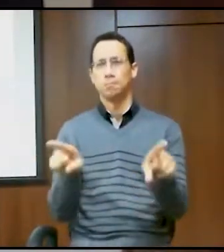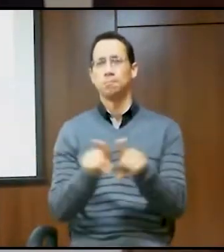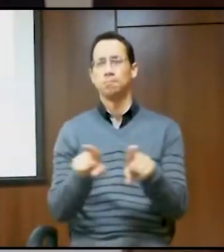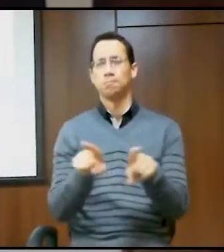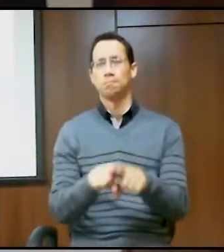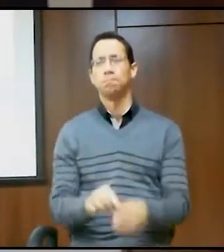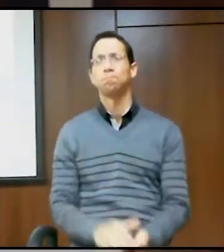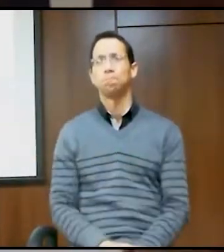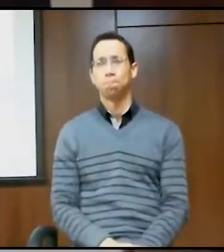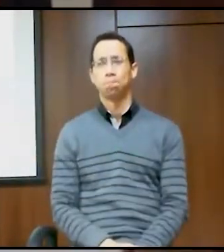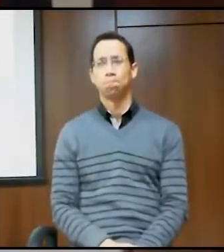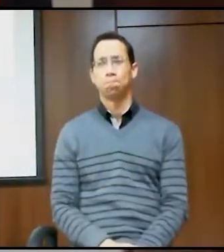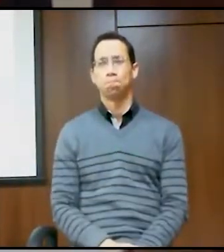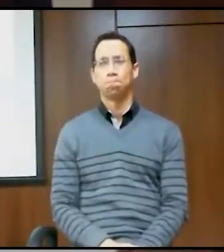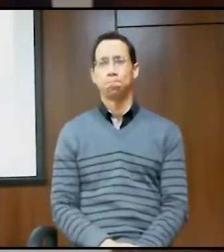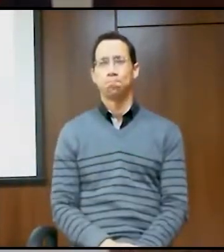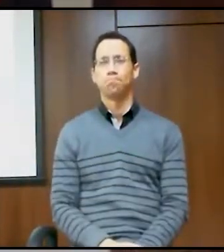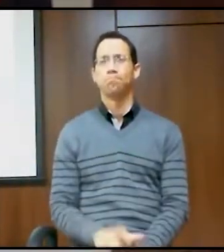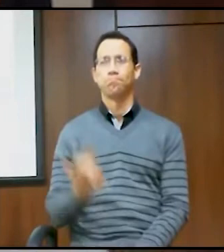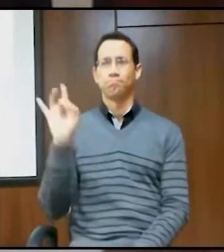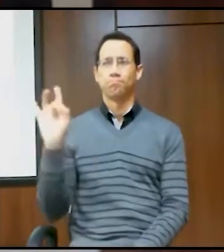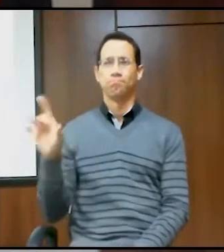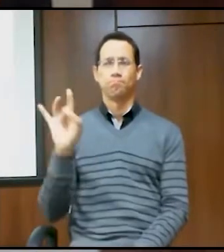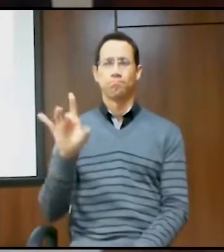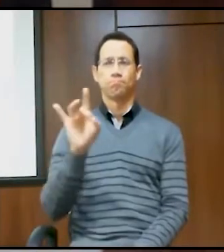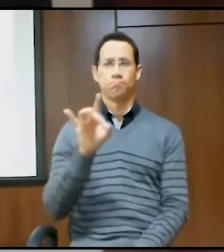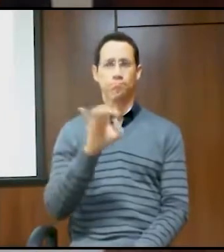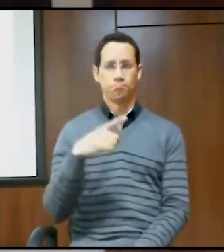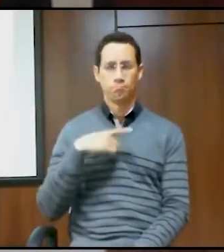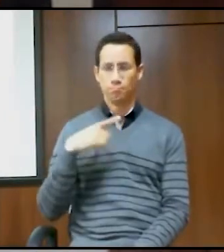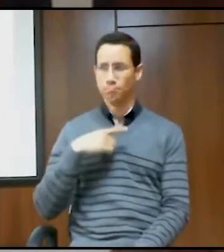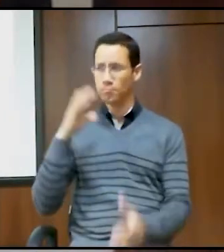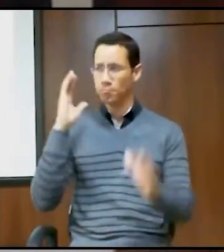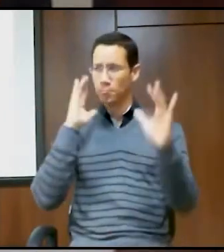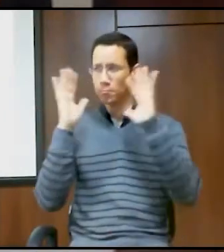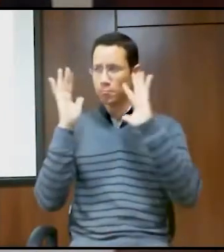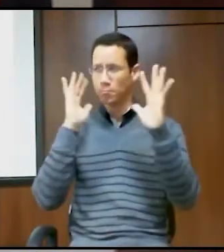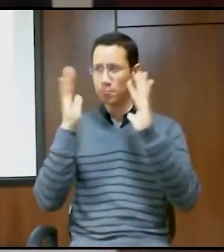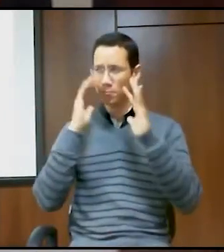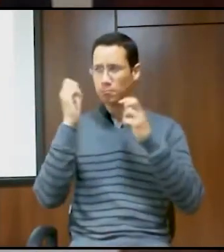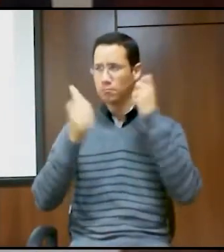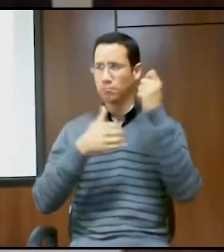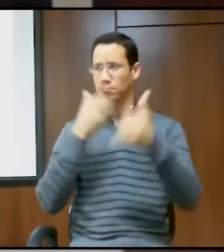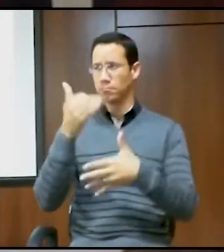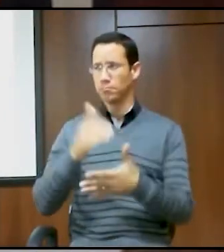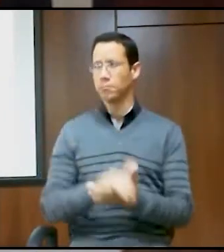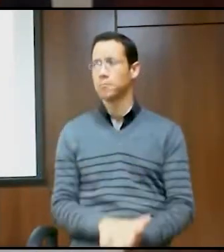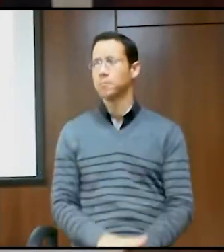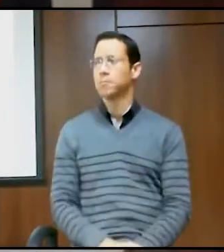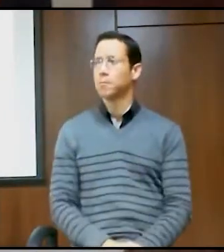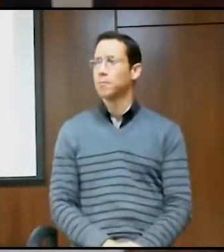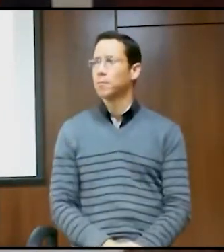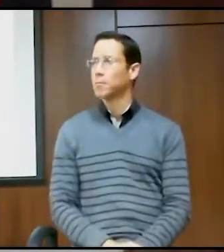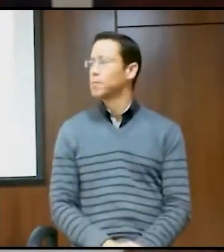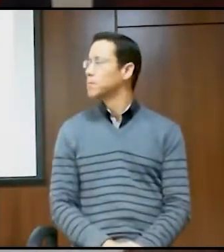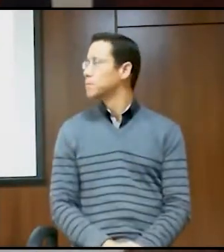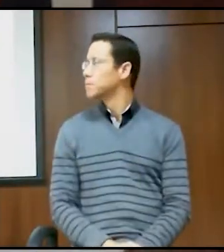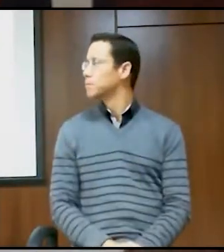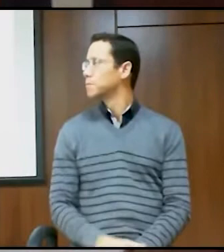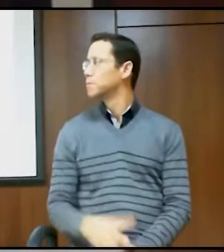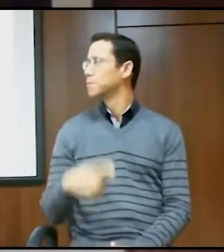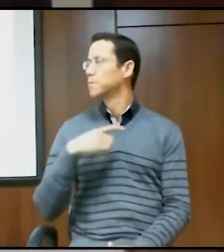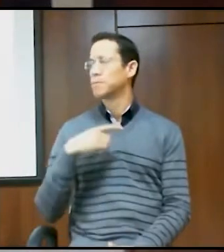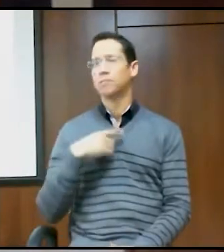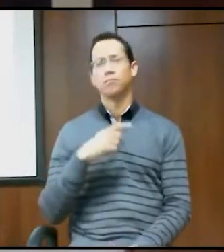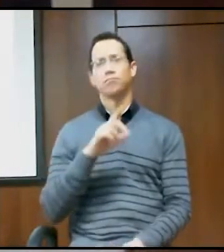e cada um vai ter sua ideia a ser exposta, mas eu acho que tem vários recortes